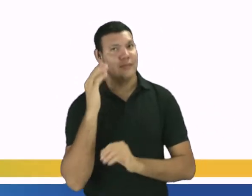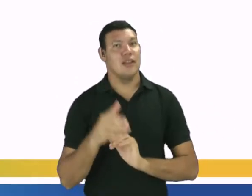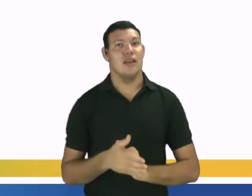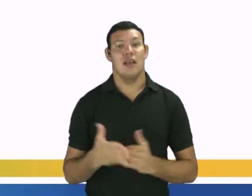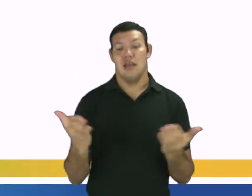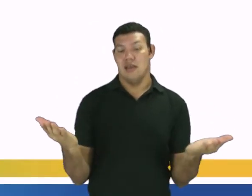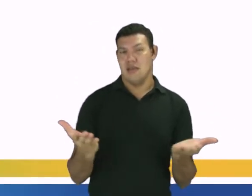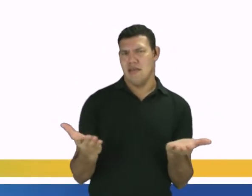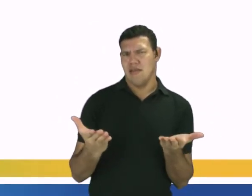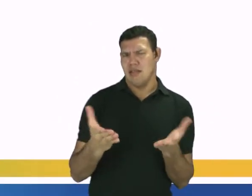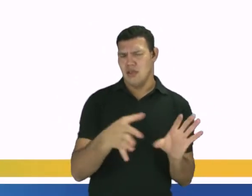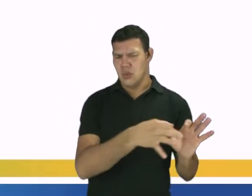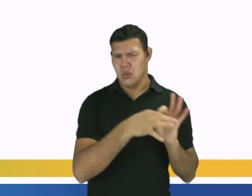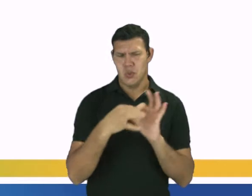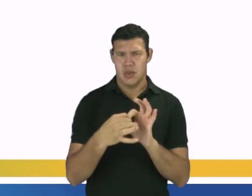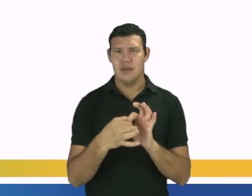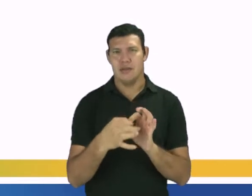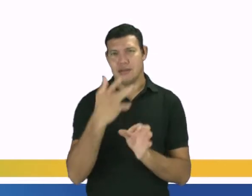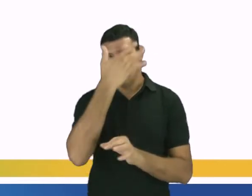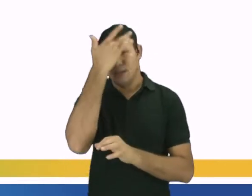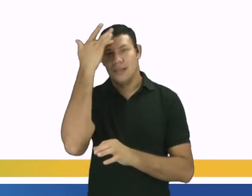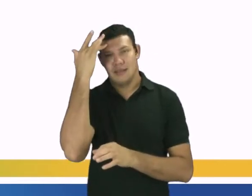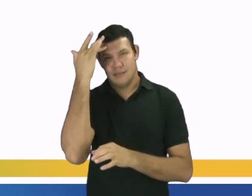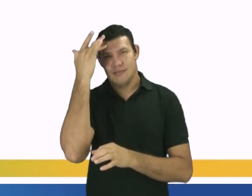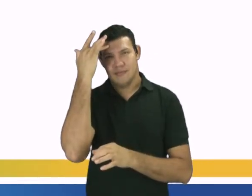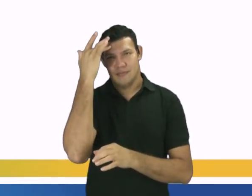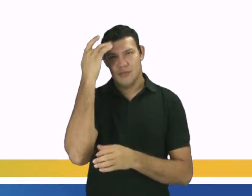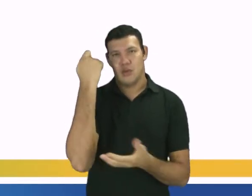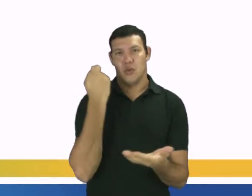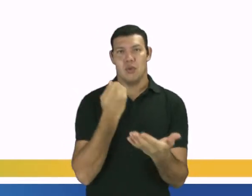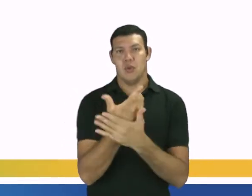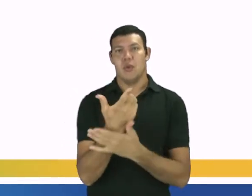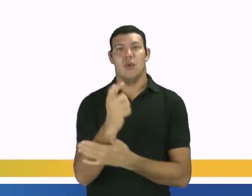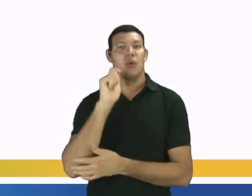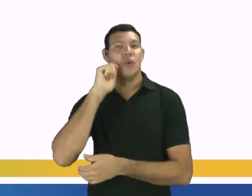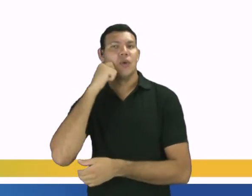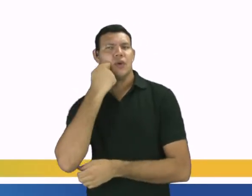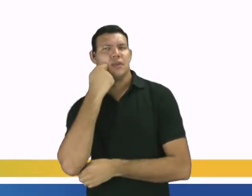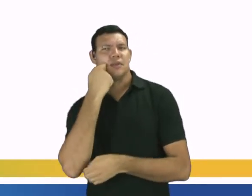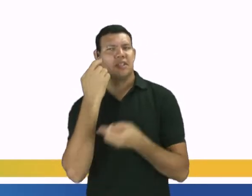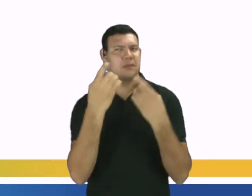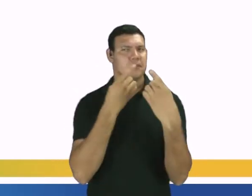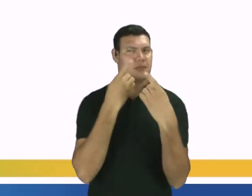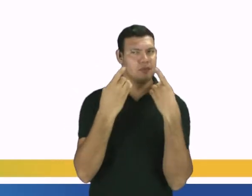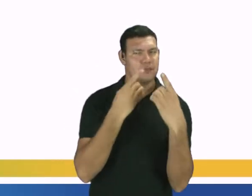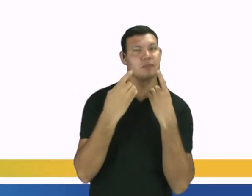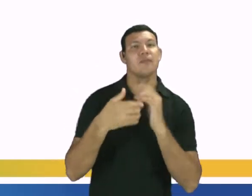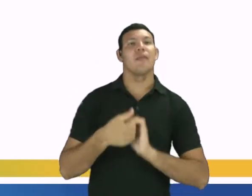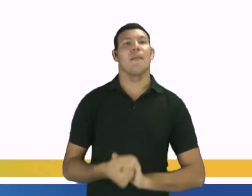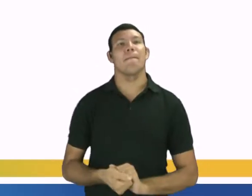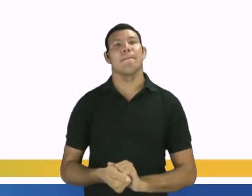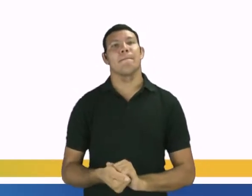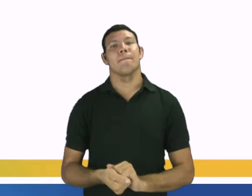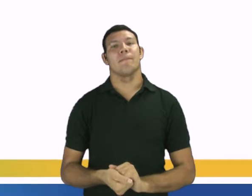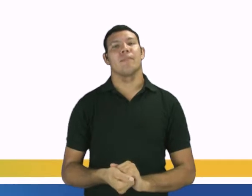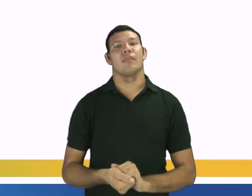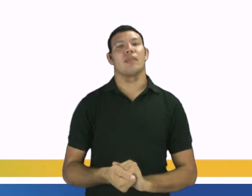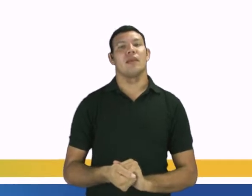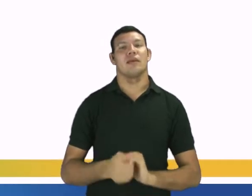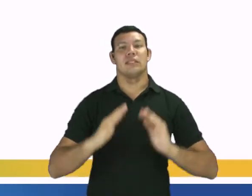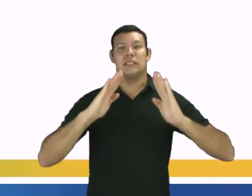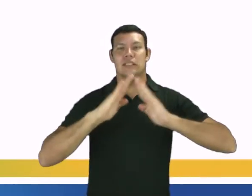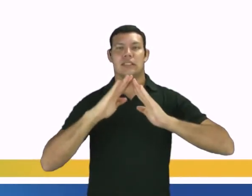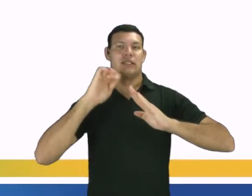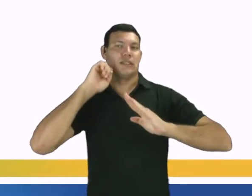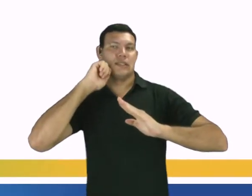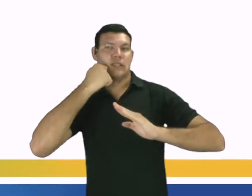pão, certo? Vamos colocar um título então nesse texto e aí você pode escolher. Como é um diálogo, nós podemos colocar em la panadería